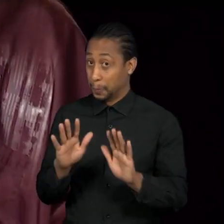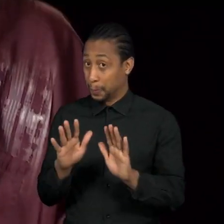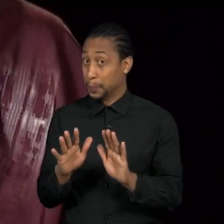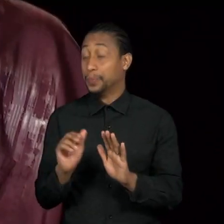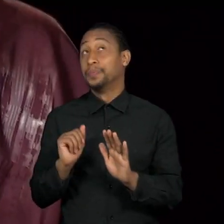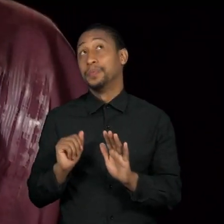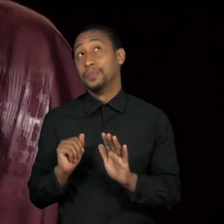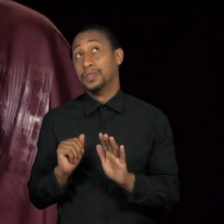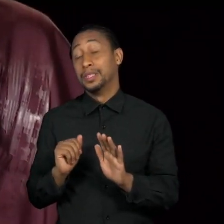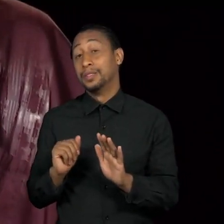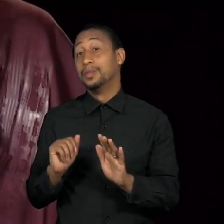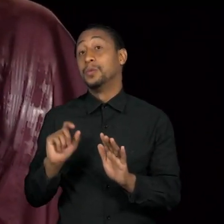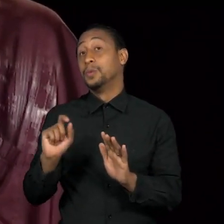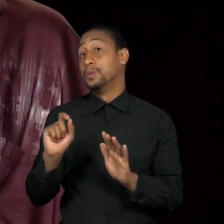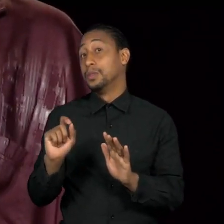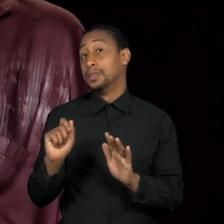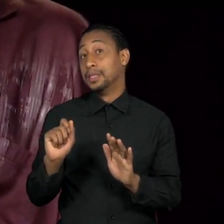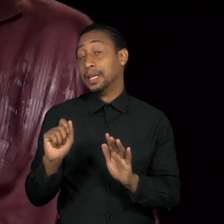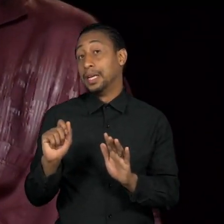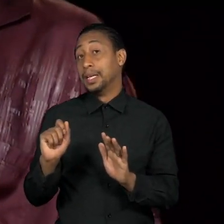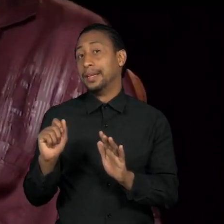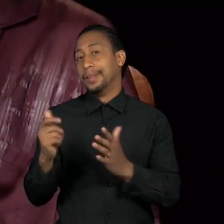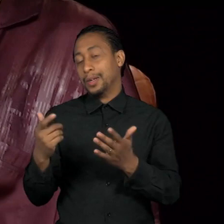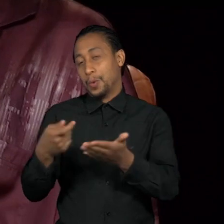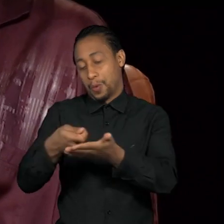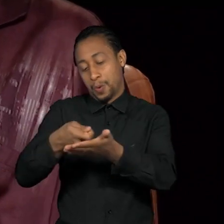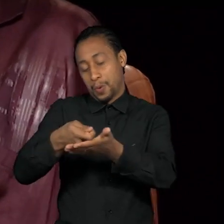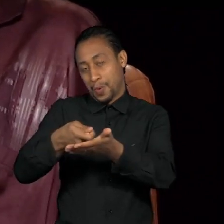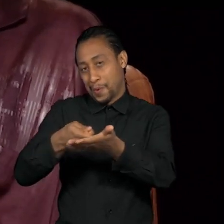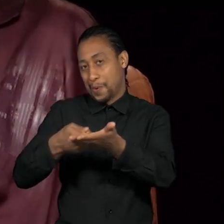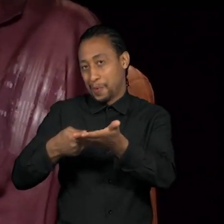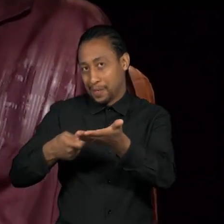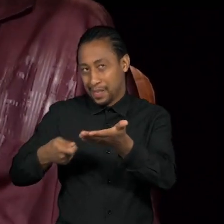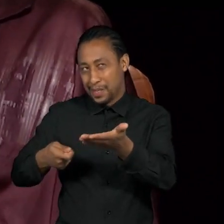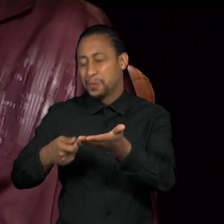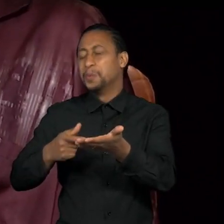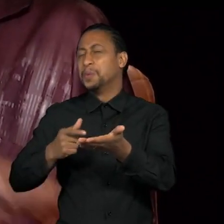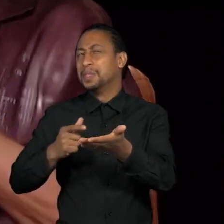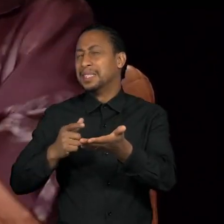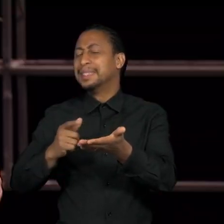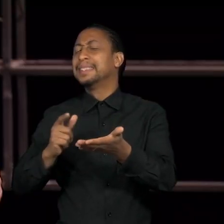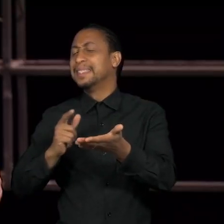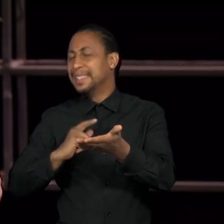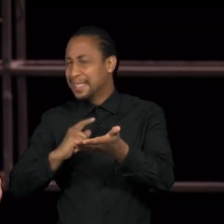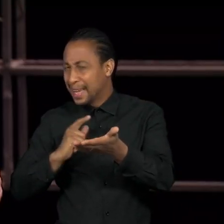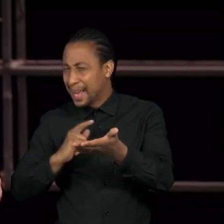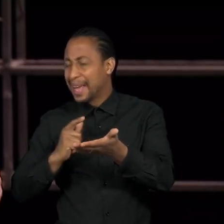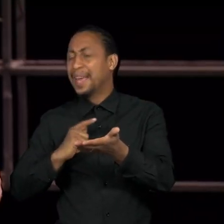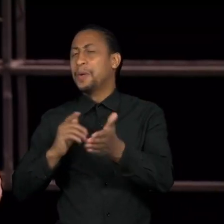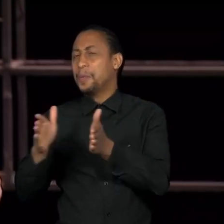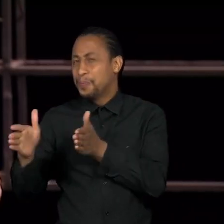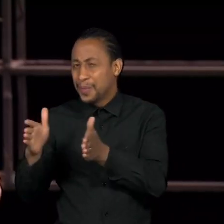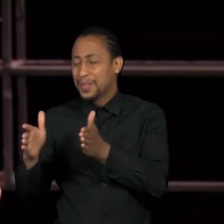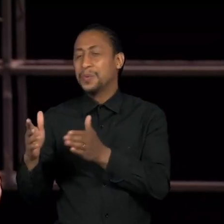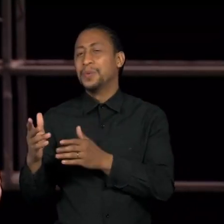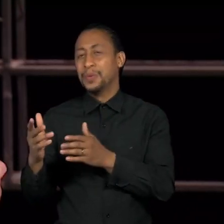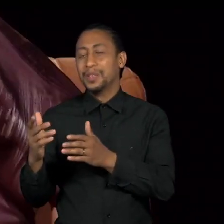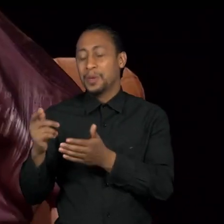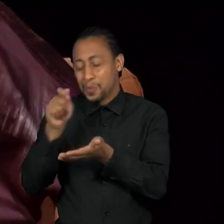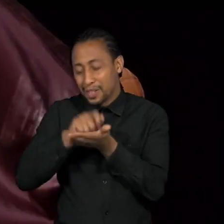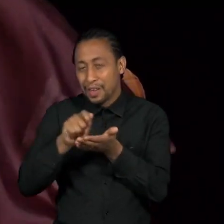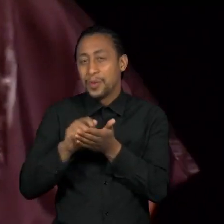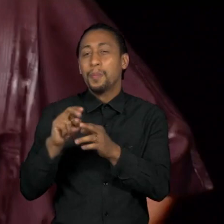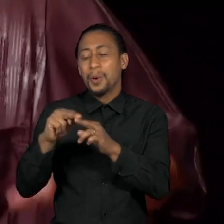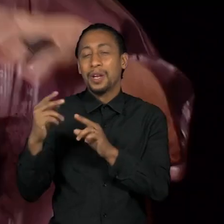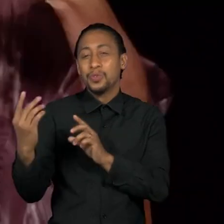Aliás, agora, no roteiro que eu estou escrevendo, tem uma cena, que é a cena que a gente se encontra no cinema. Usar,